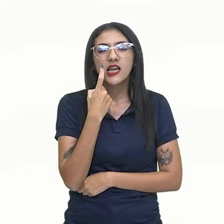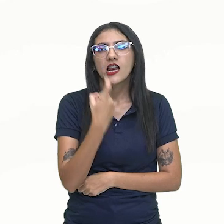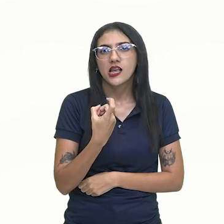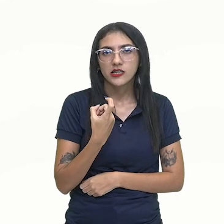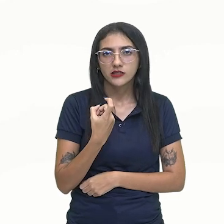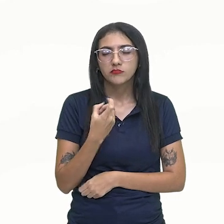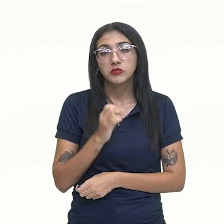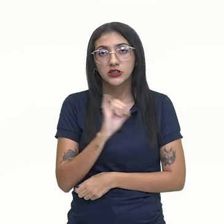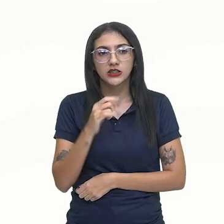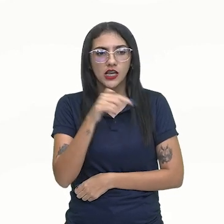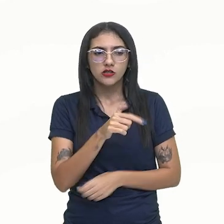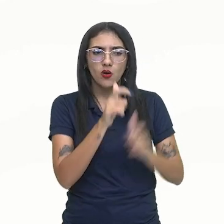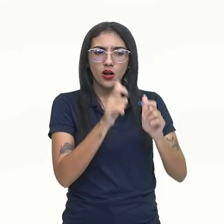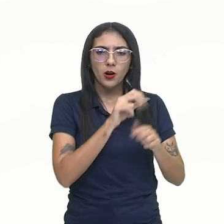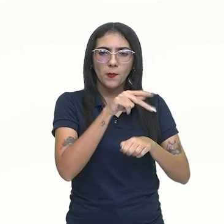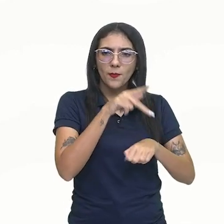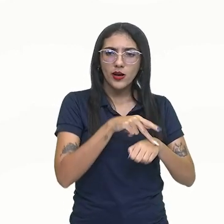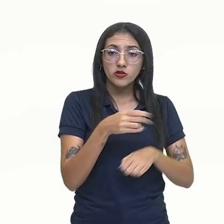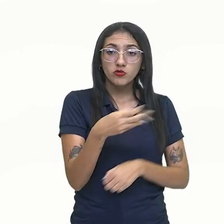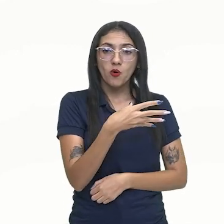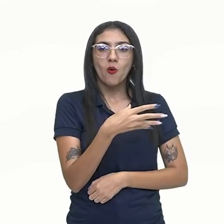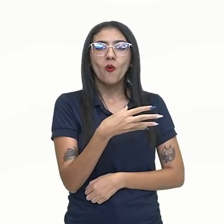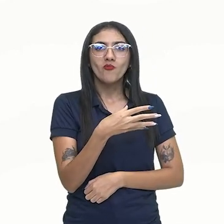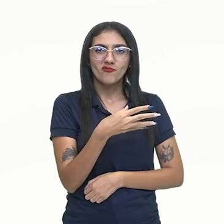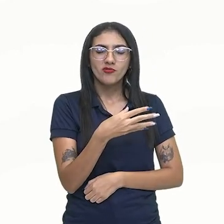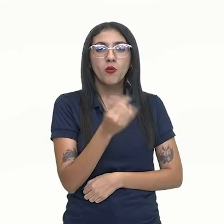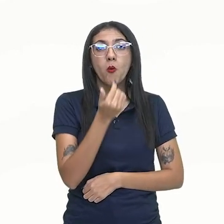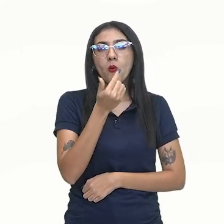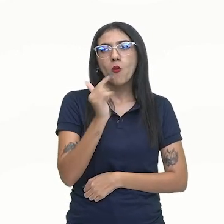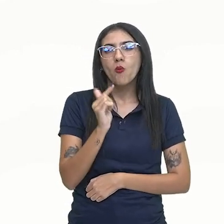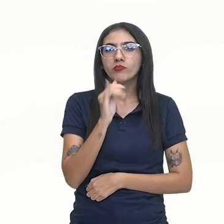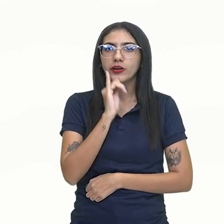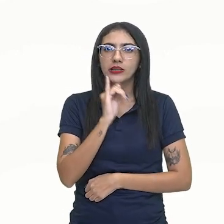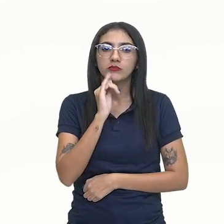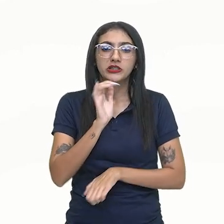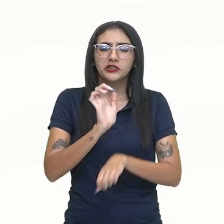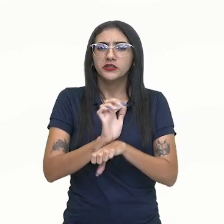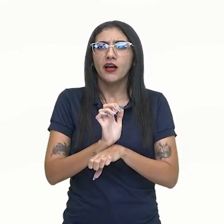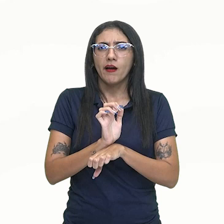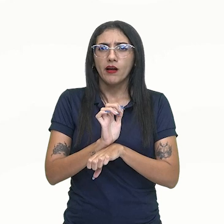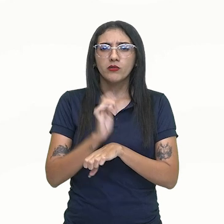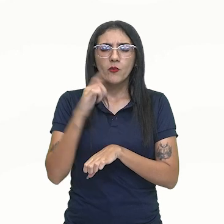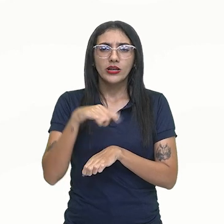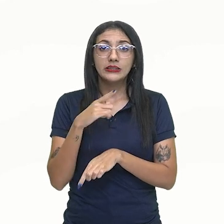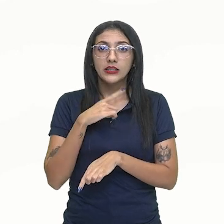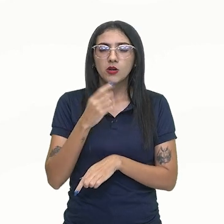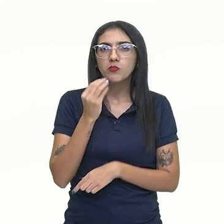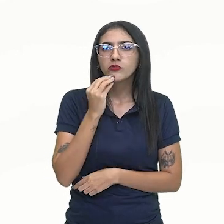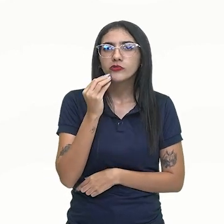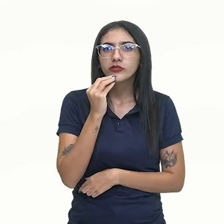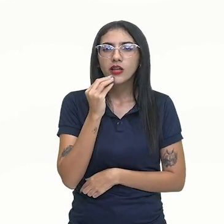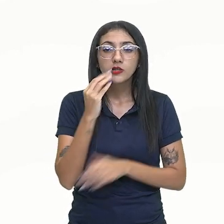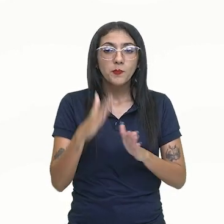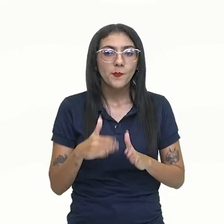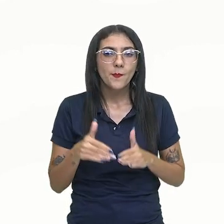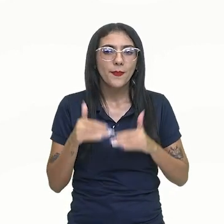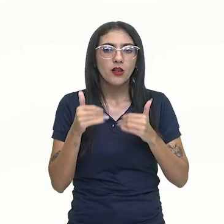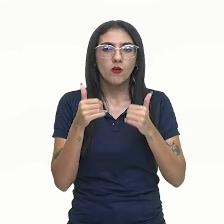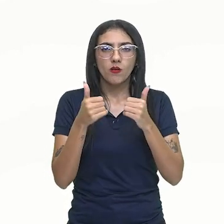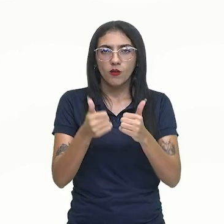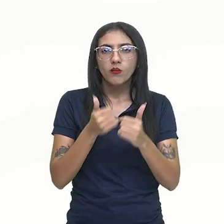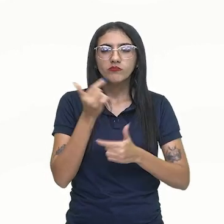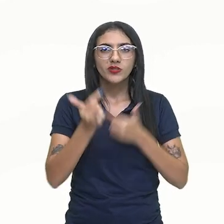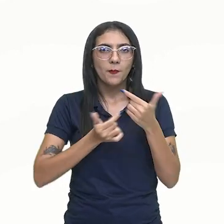se aquele país, se aquele outro estado ele tem ali uma oferta de emprego, né,